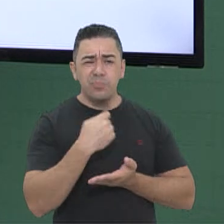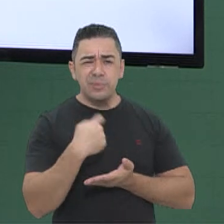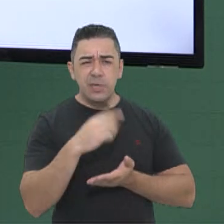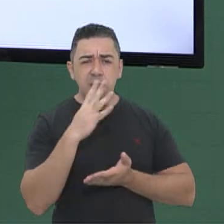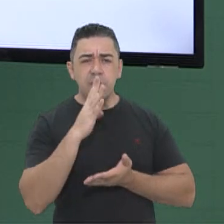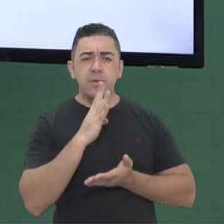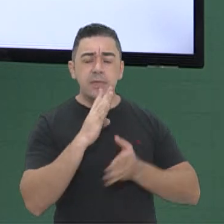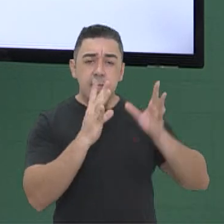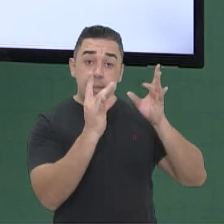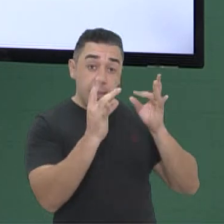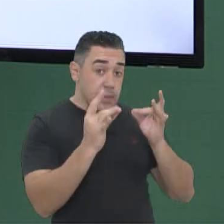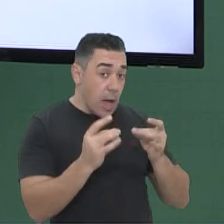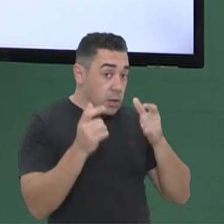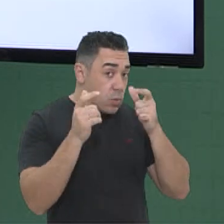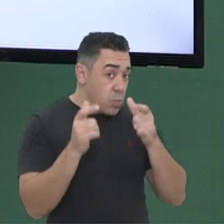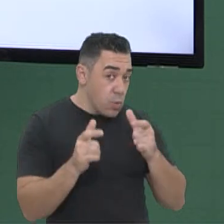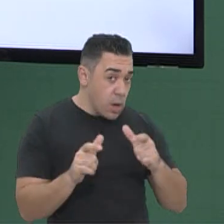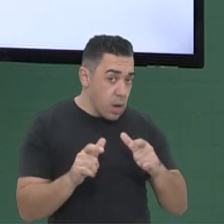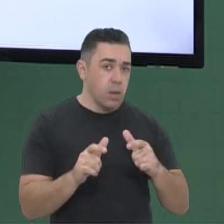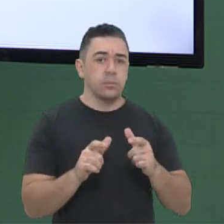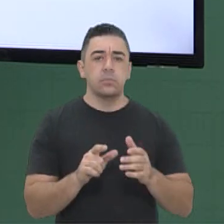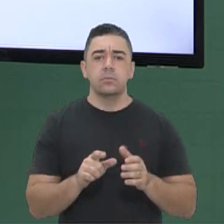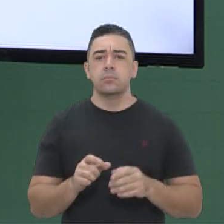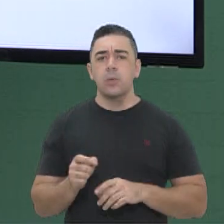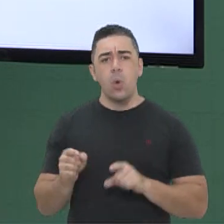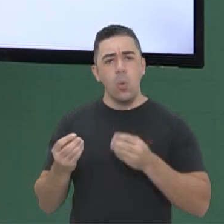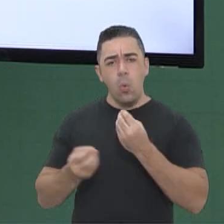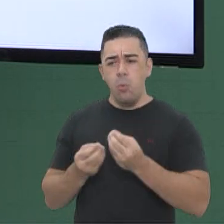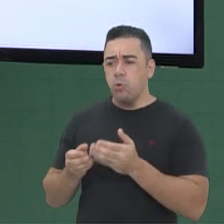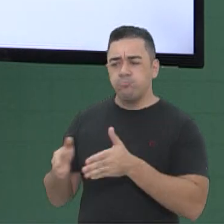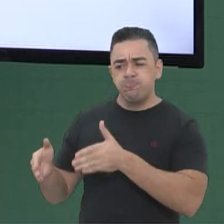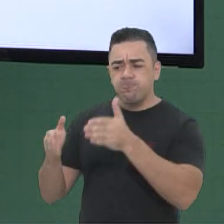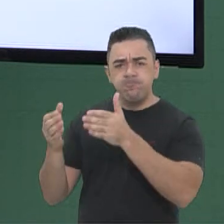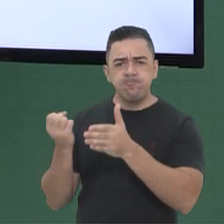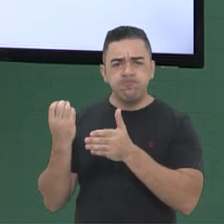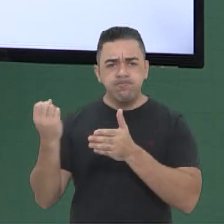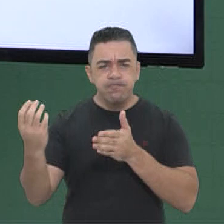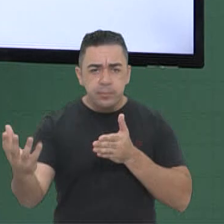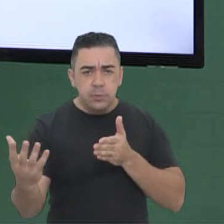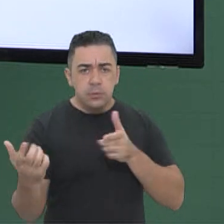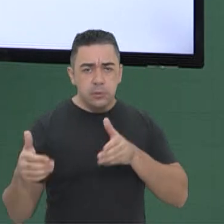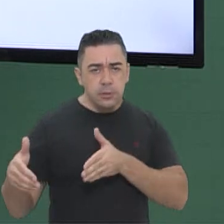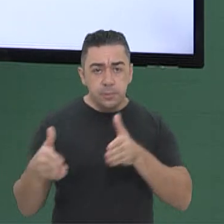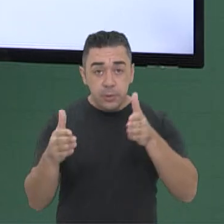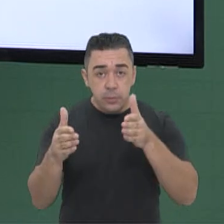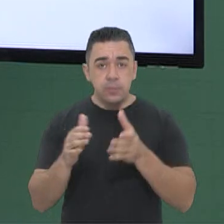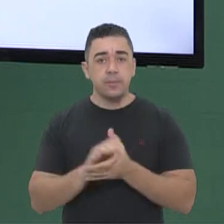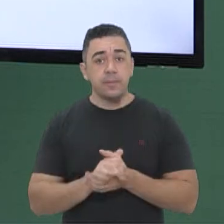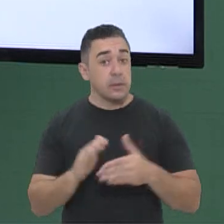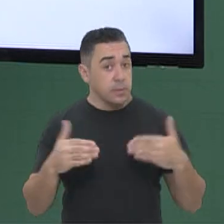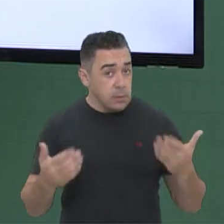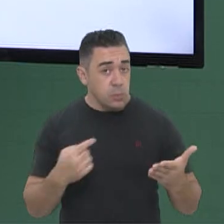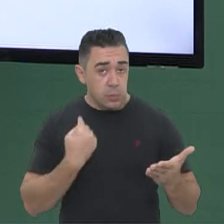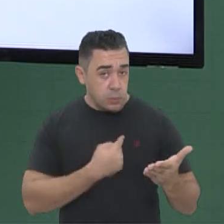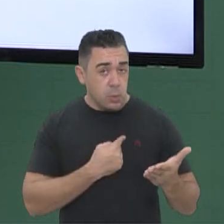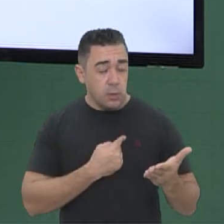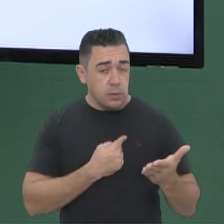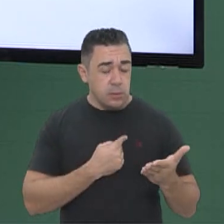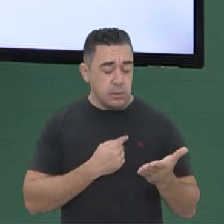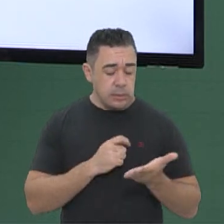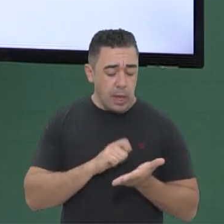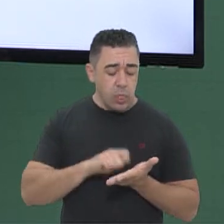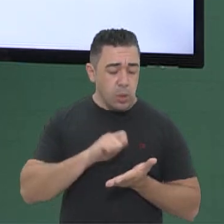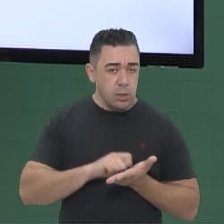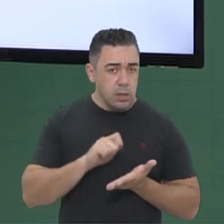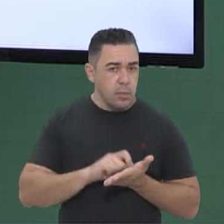este local, o itinerário, o trajeto, né? Então a gente toma nota justamente